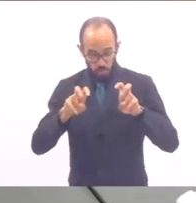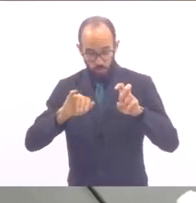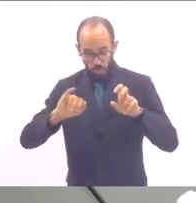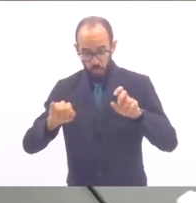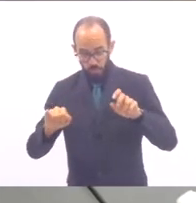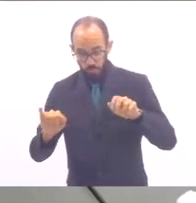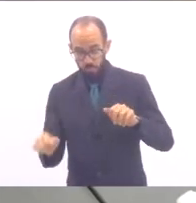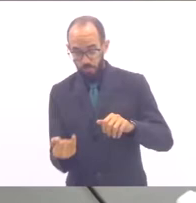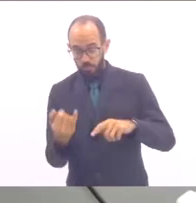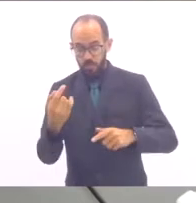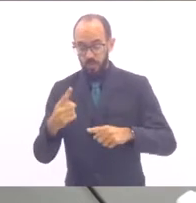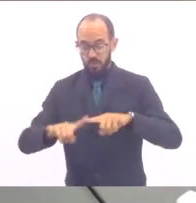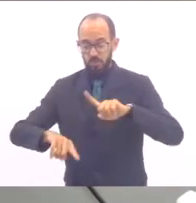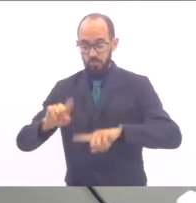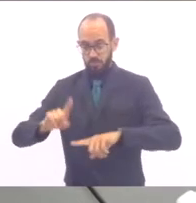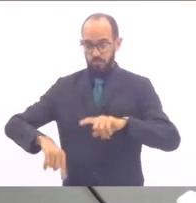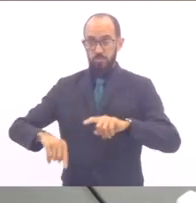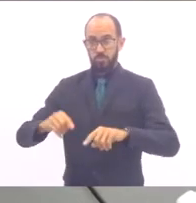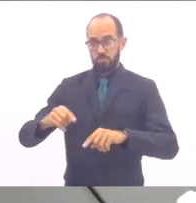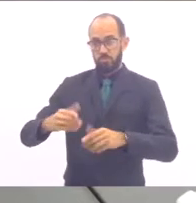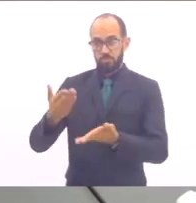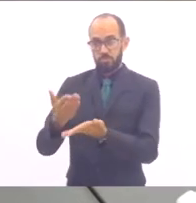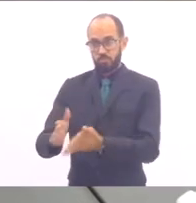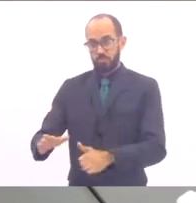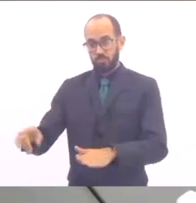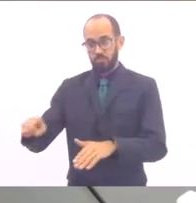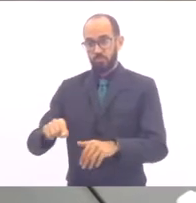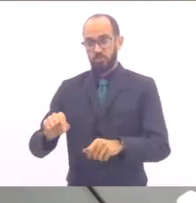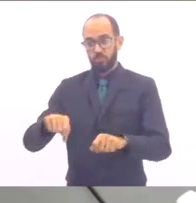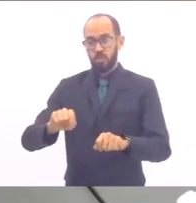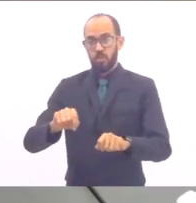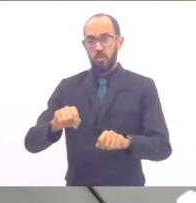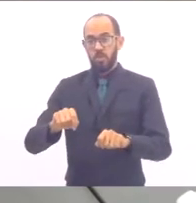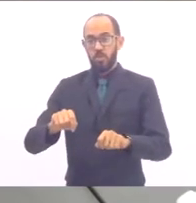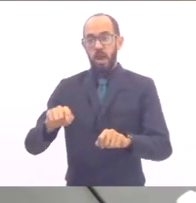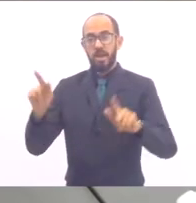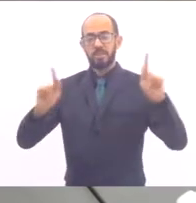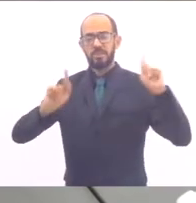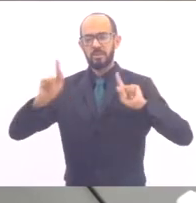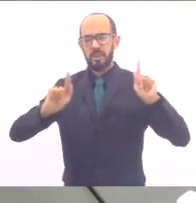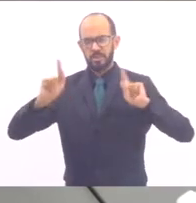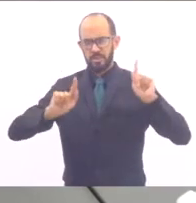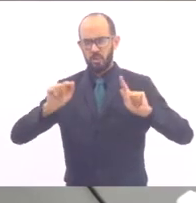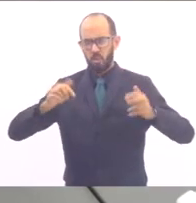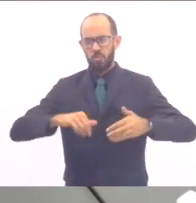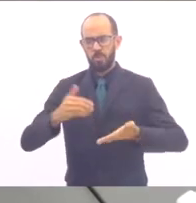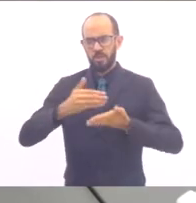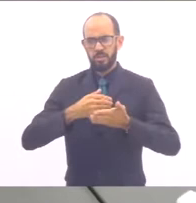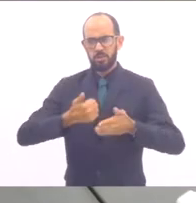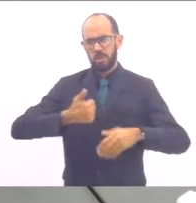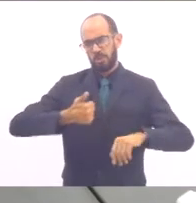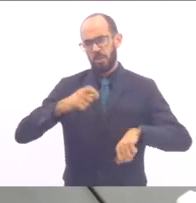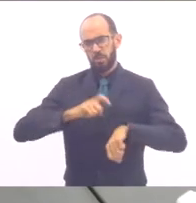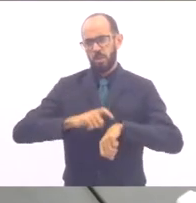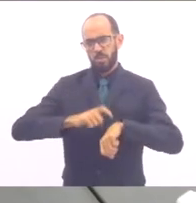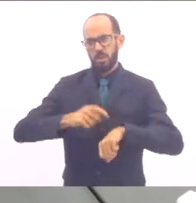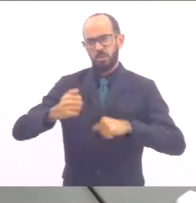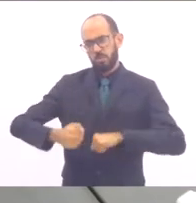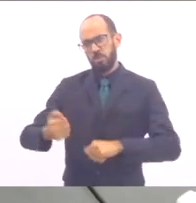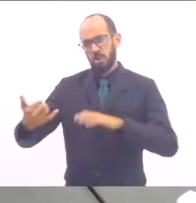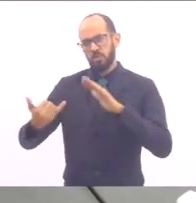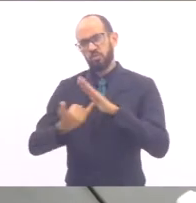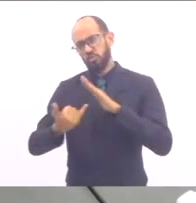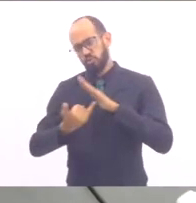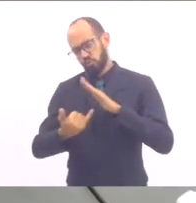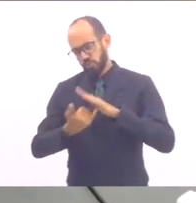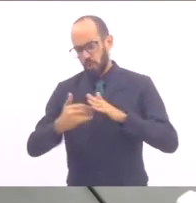como a Jaqueline falou ainda há pouco, o chamamento público para essa primeira fase pode ser chamado, cooperativa pode